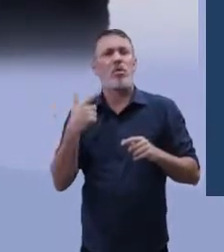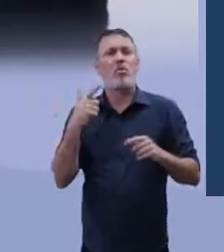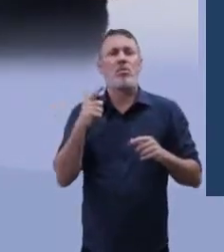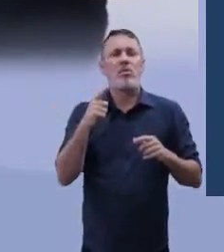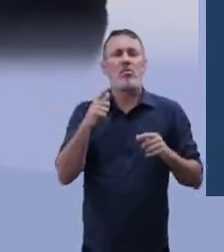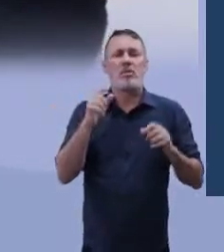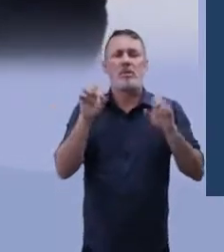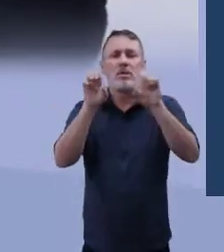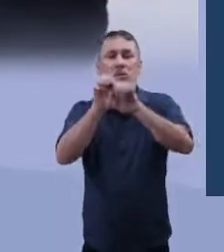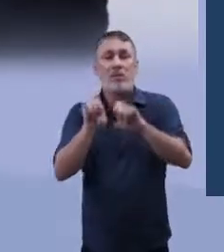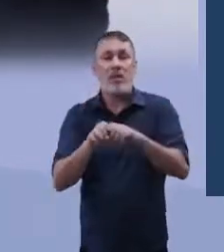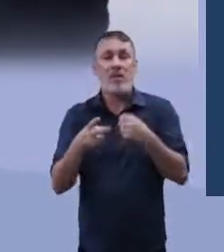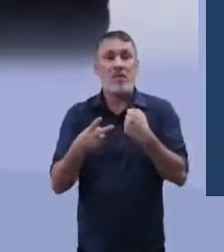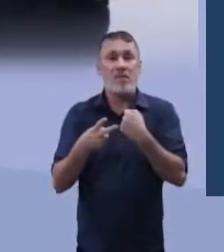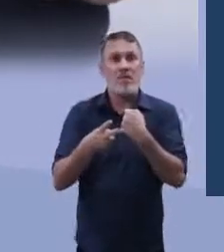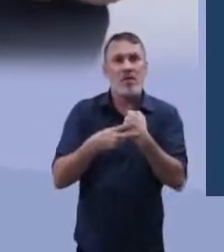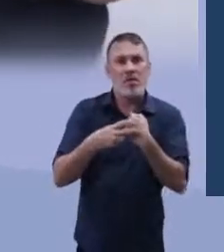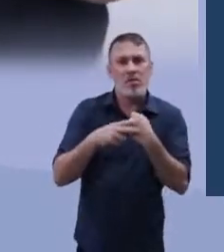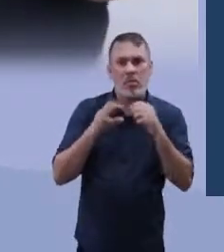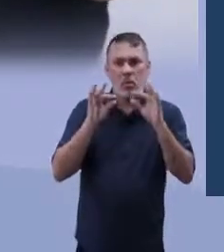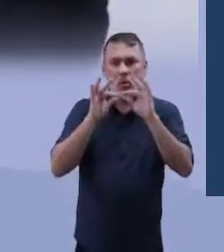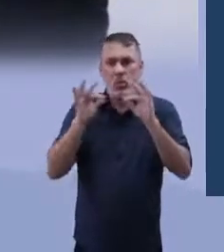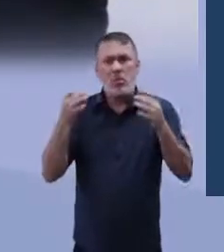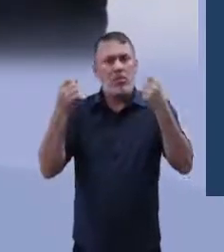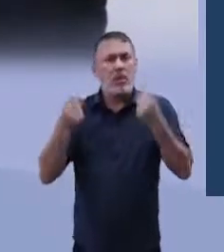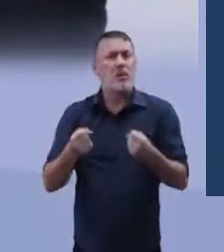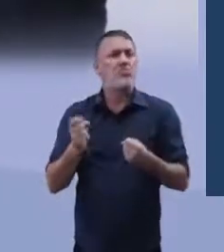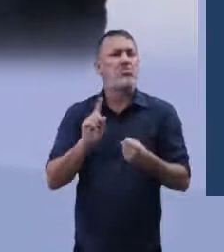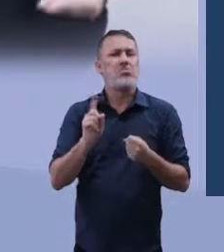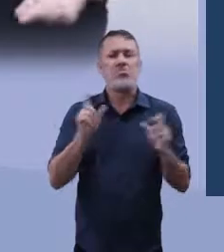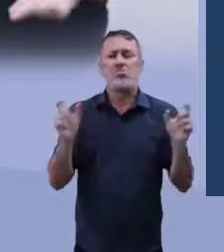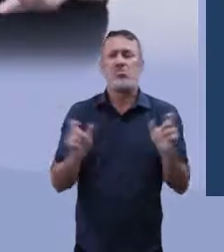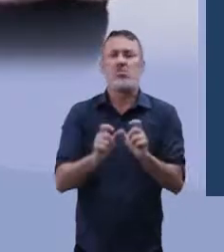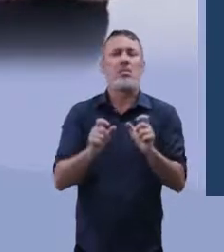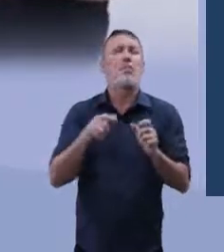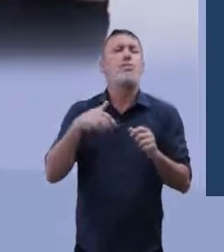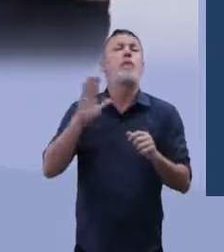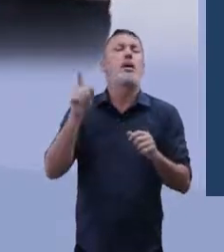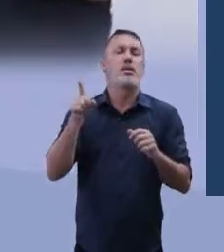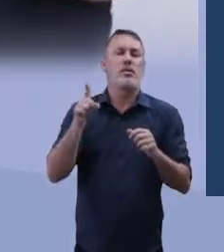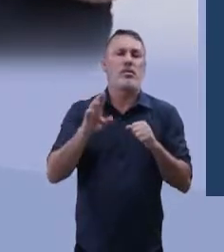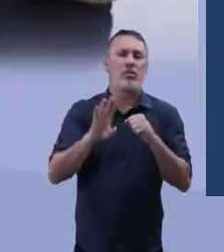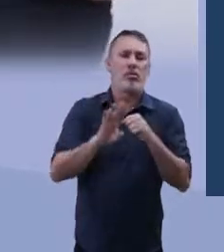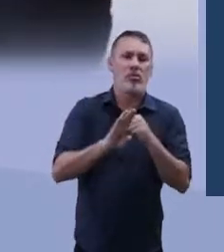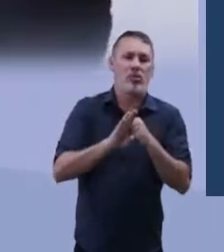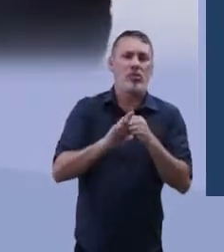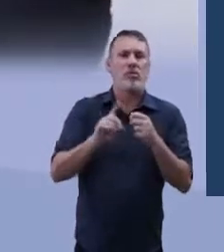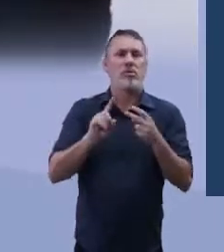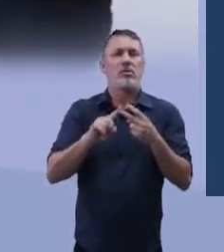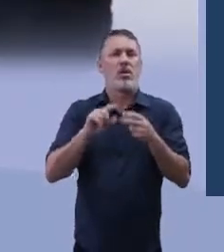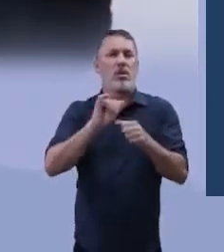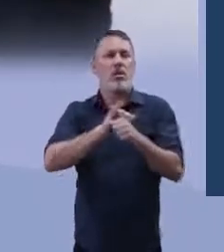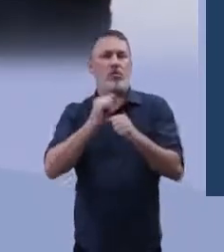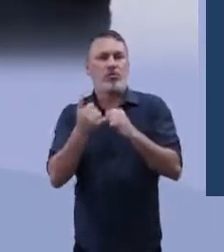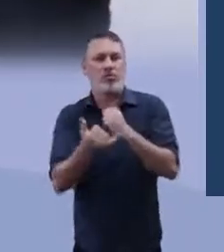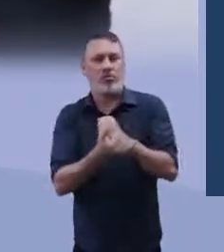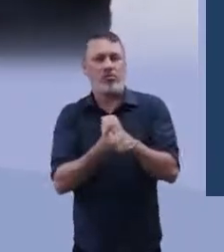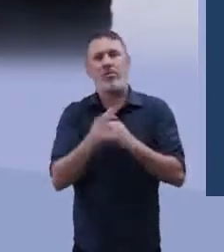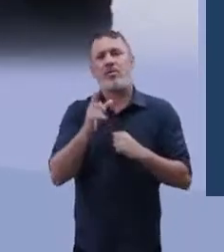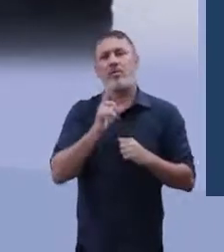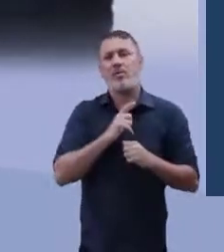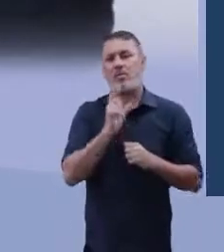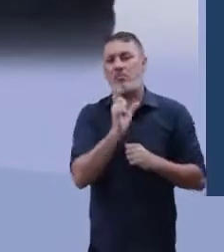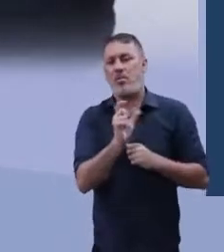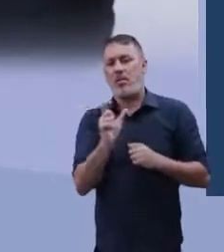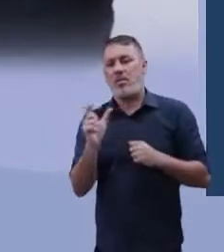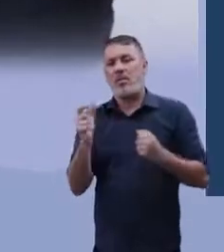há estruturas com verbos, você vê muitos substantivos e adjetivos que são empregados